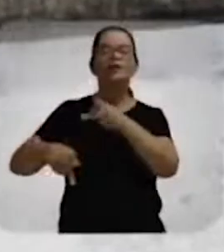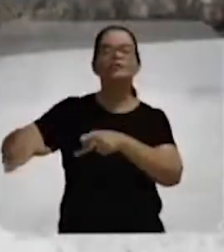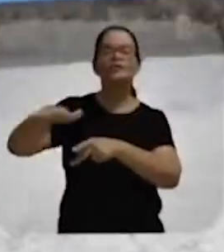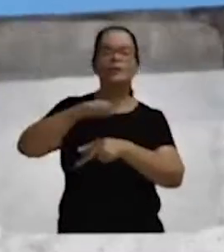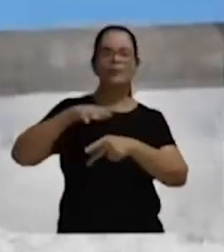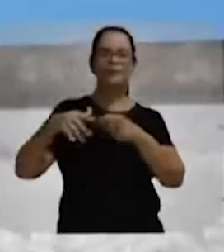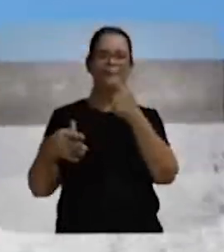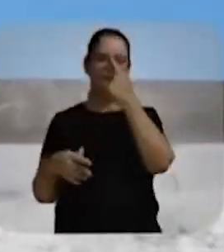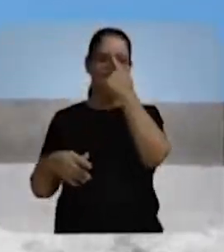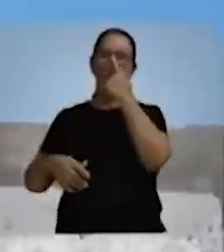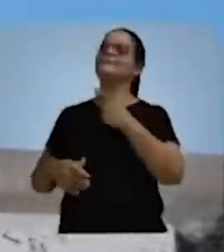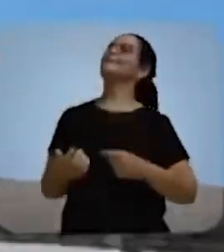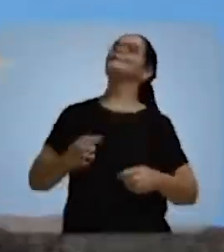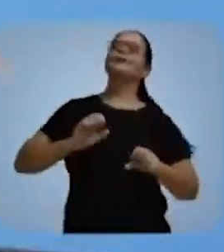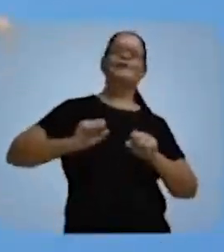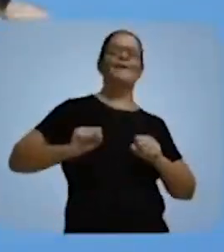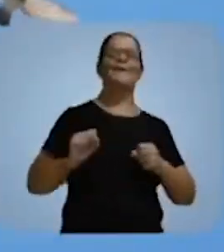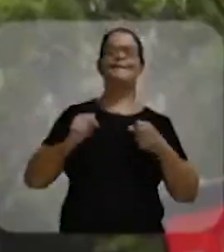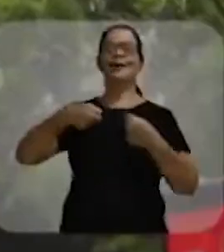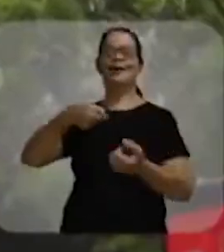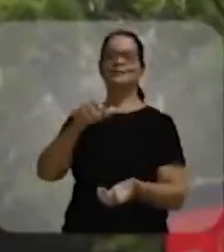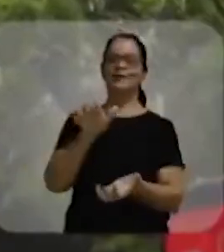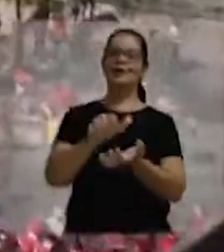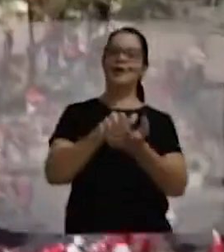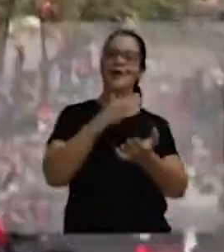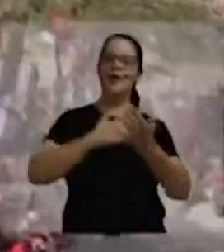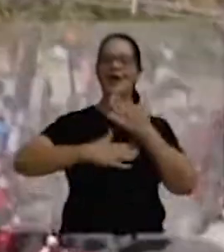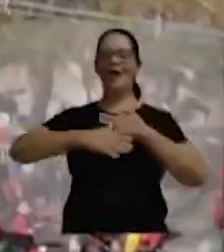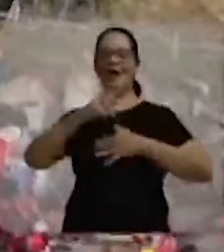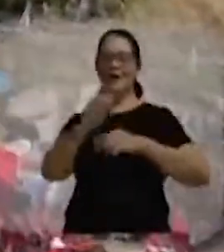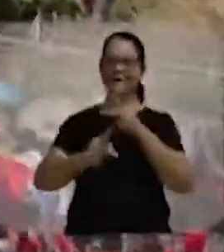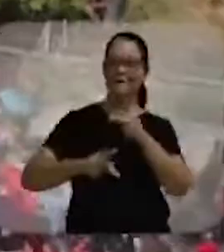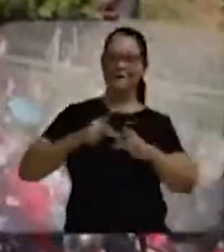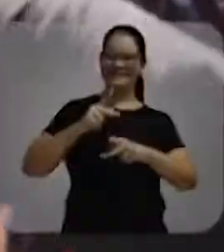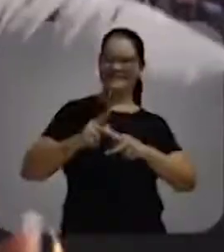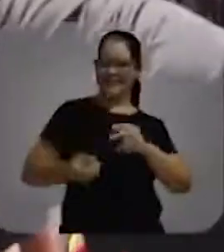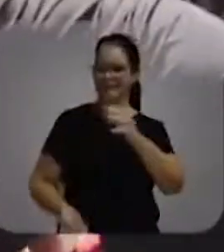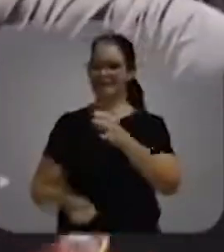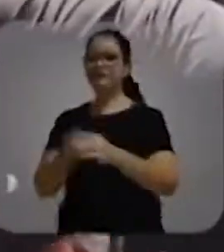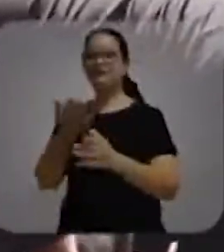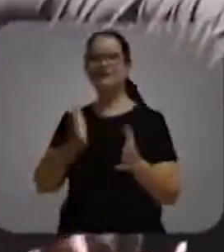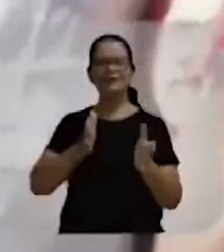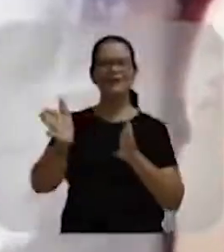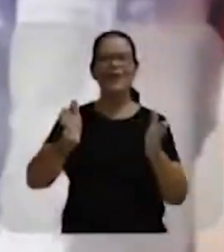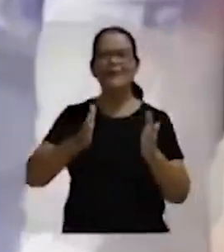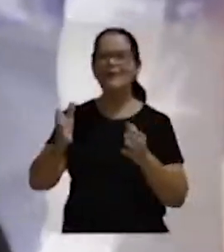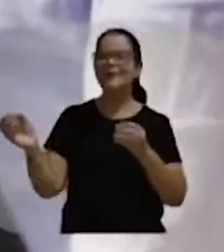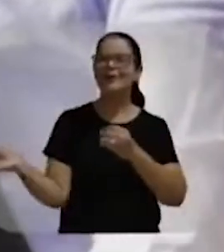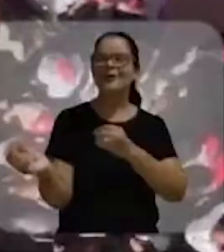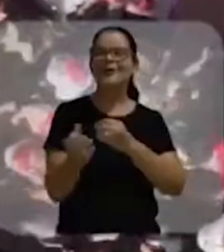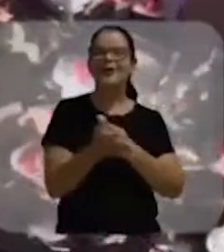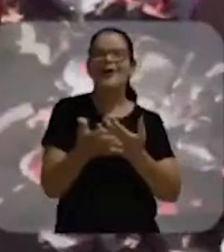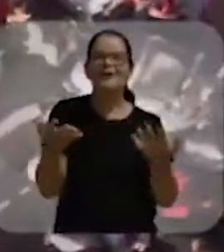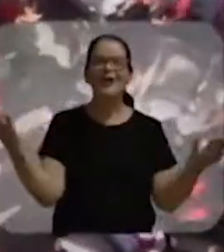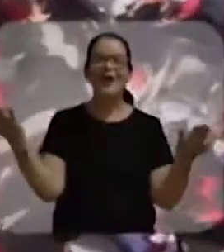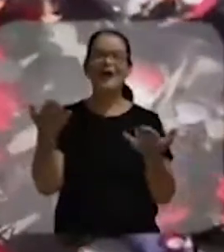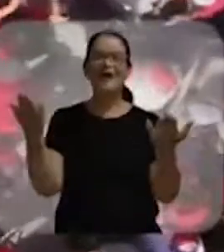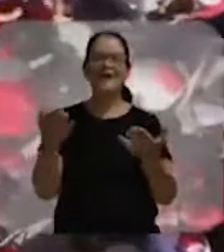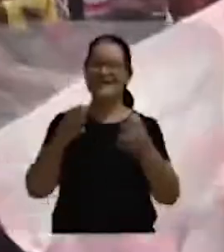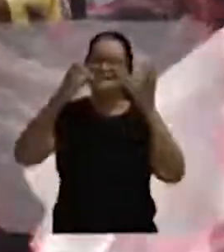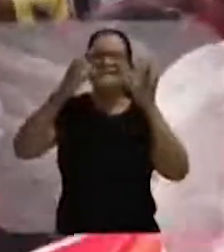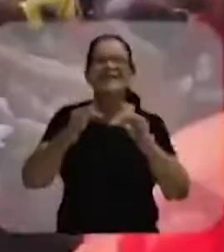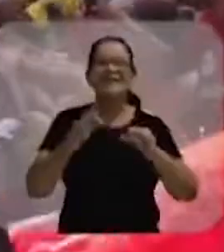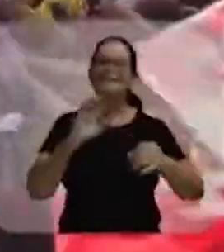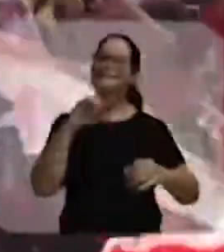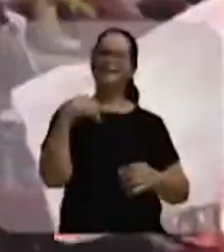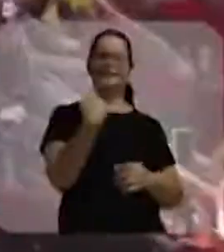povo. Meu bravo Pernambuco, sossegue o seu povo, que o som de um tempo novo tá vindo no ar. Carregando a